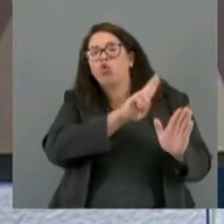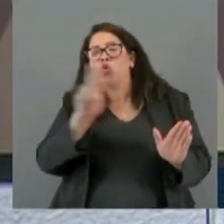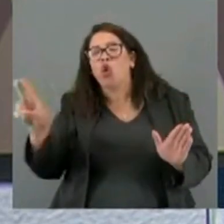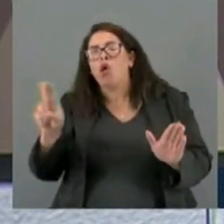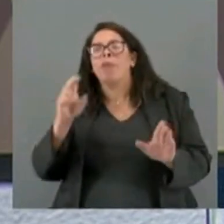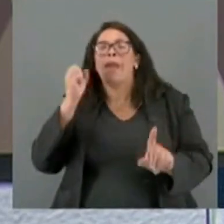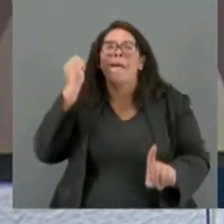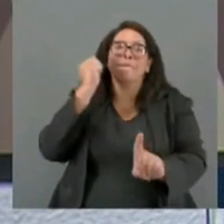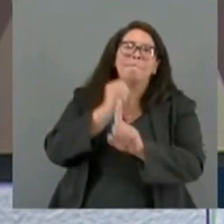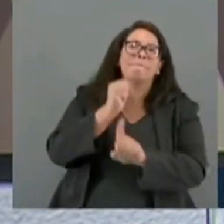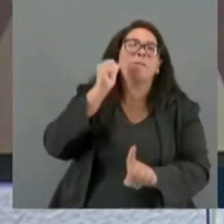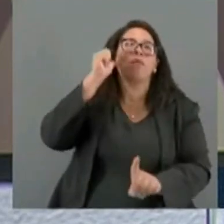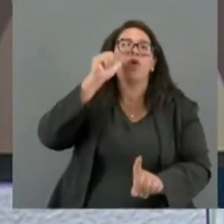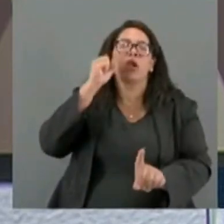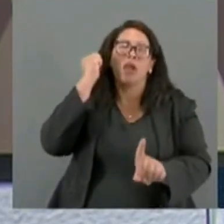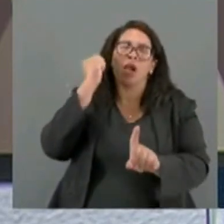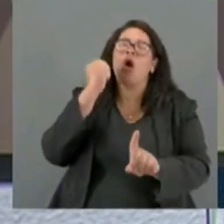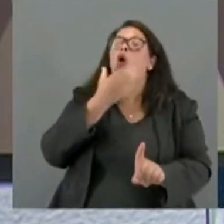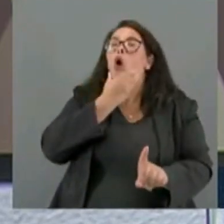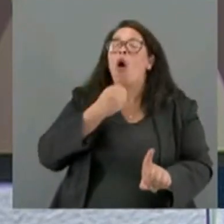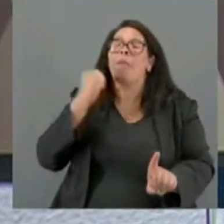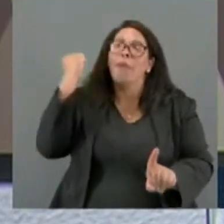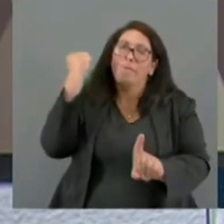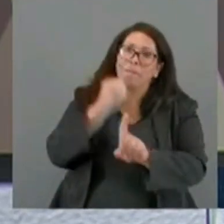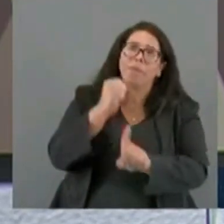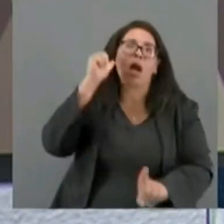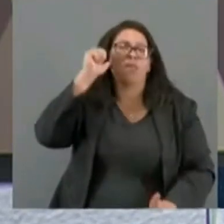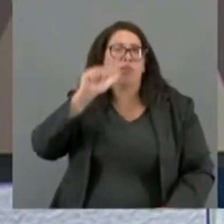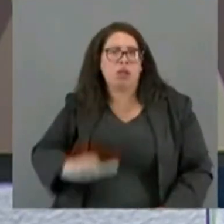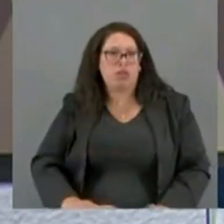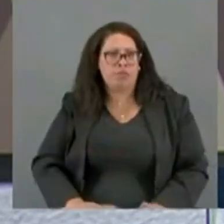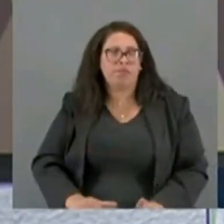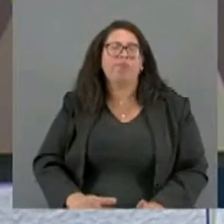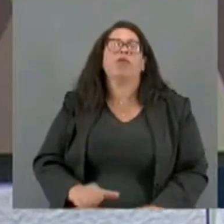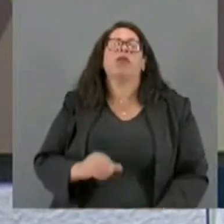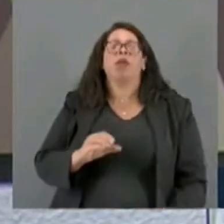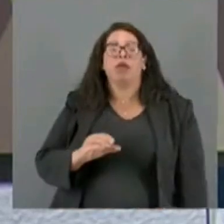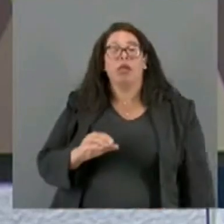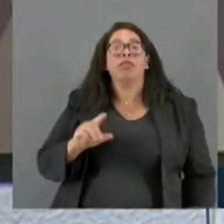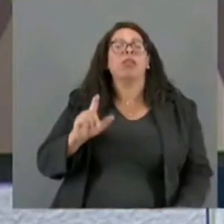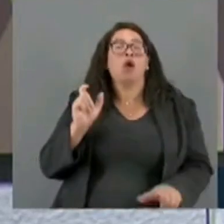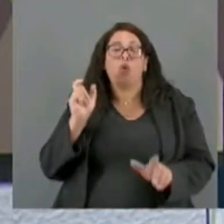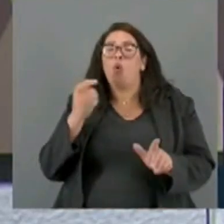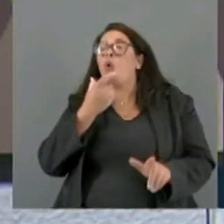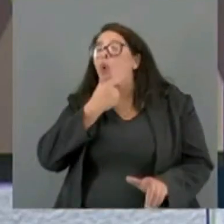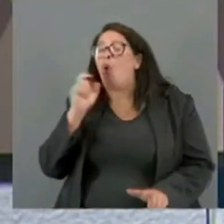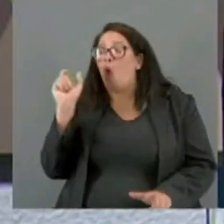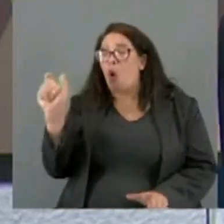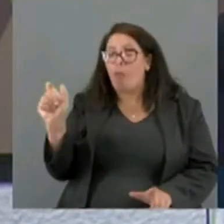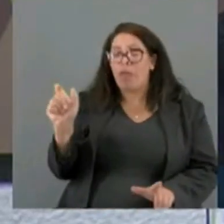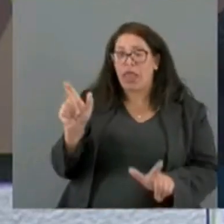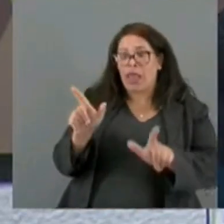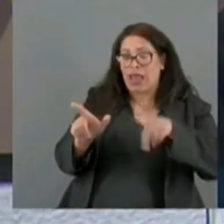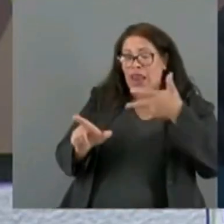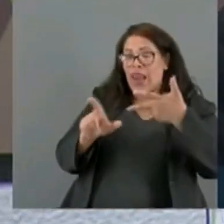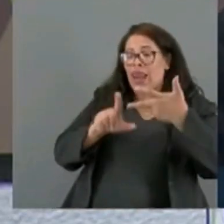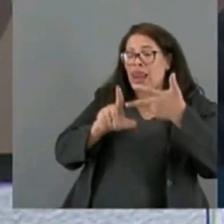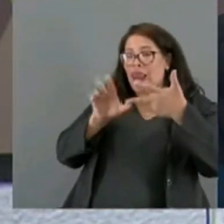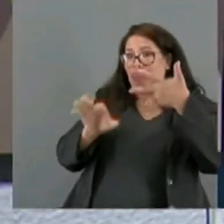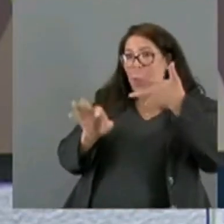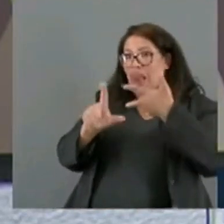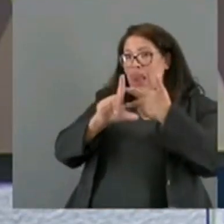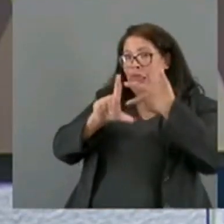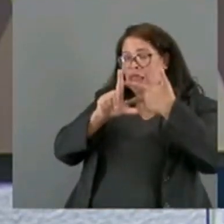lá todos os mecanismos, o legislador deu ao Poder